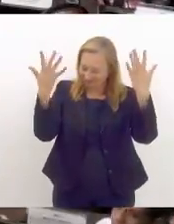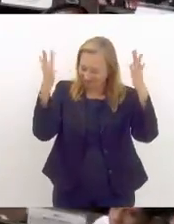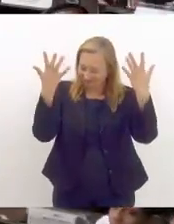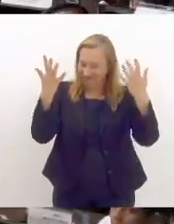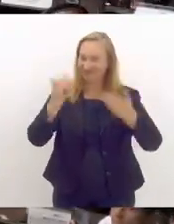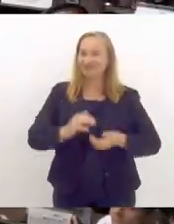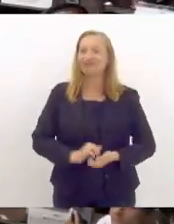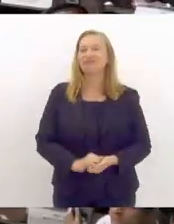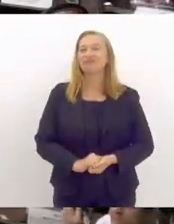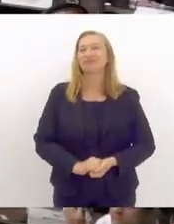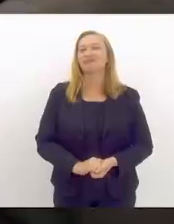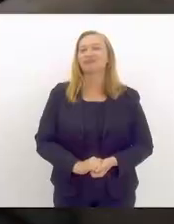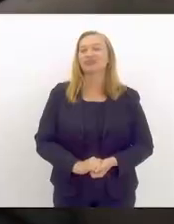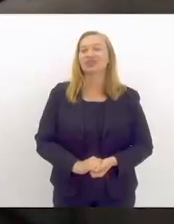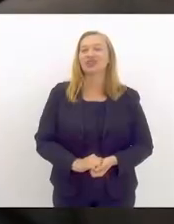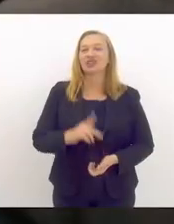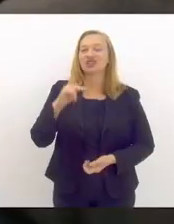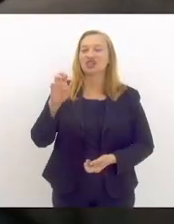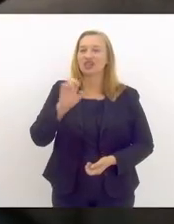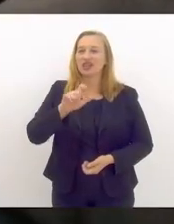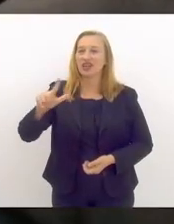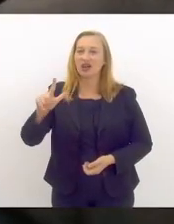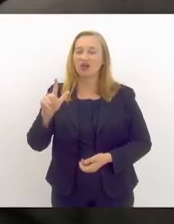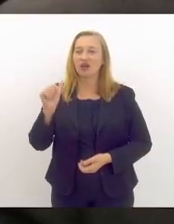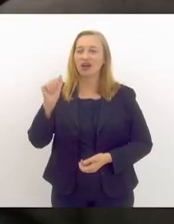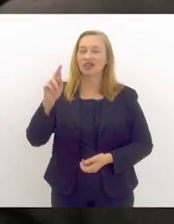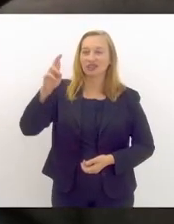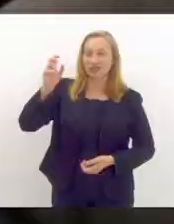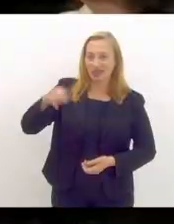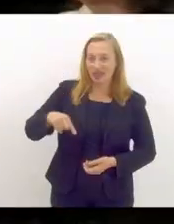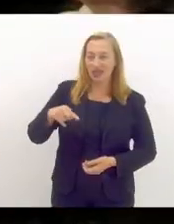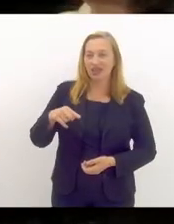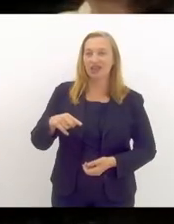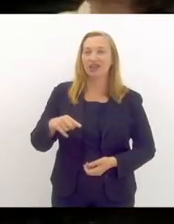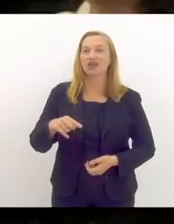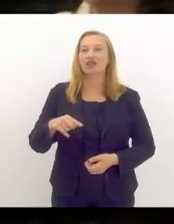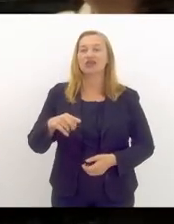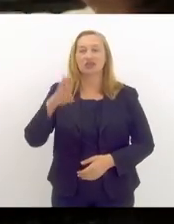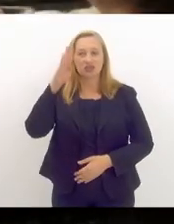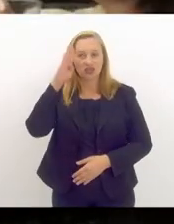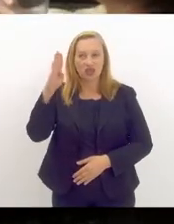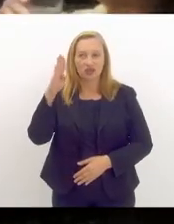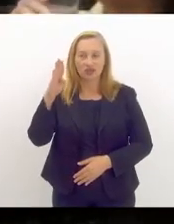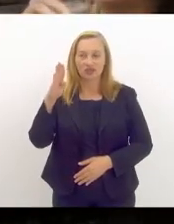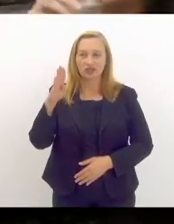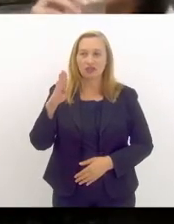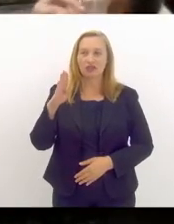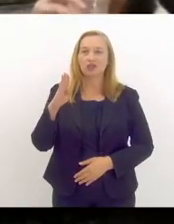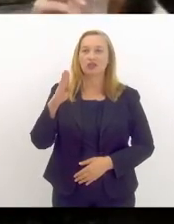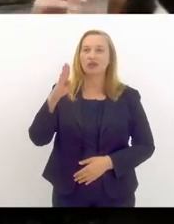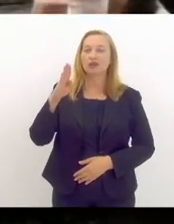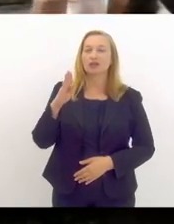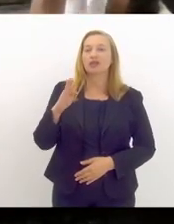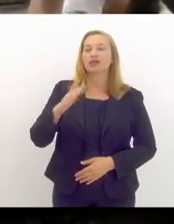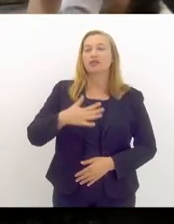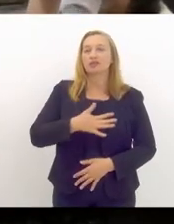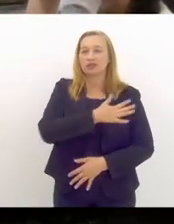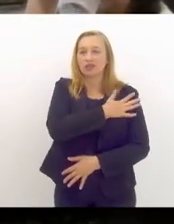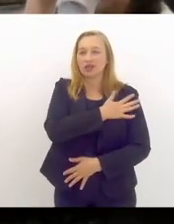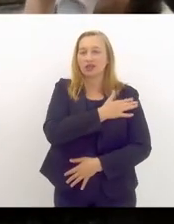saudoso. General André Luiz Novaes Miranda, comandante do Comando Militar do Leste, 1ª